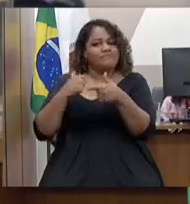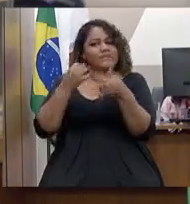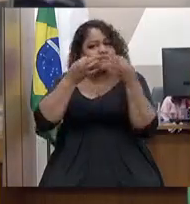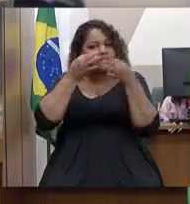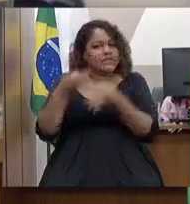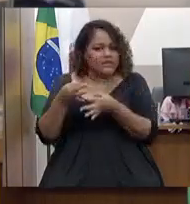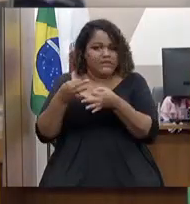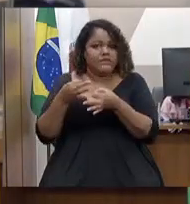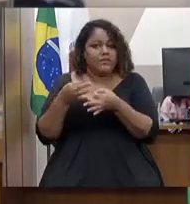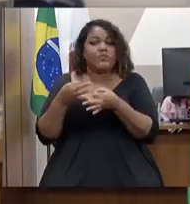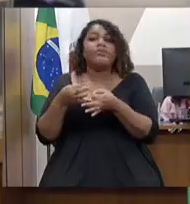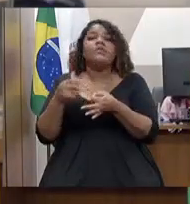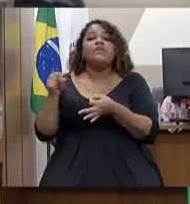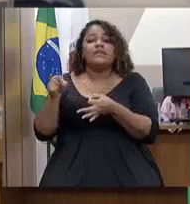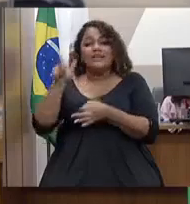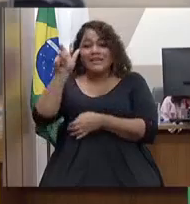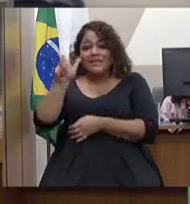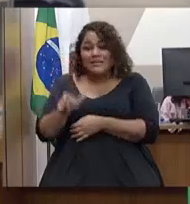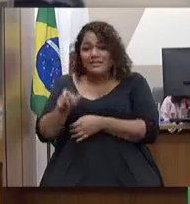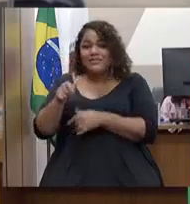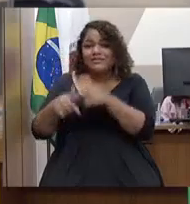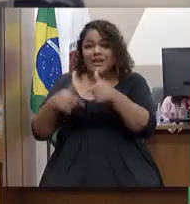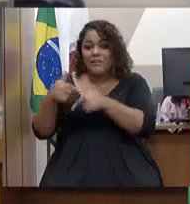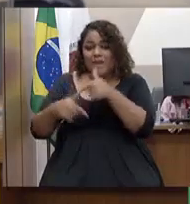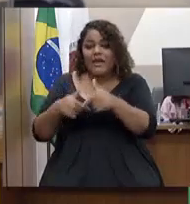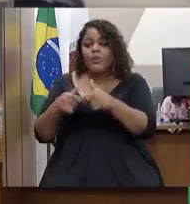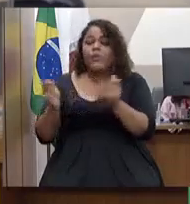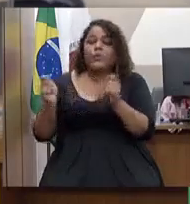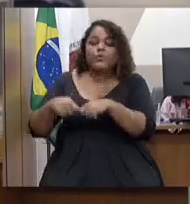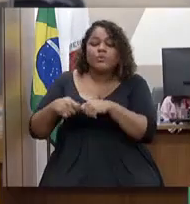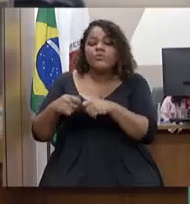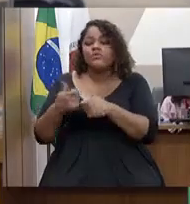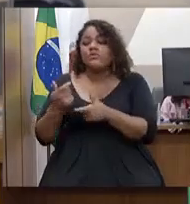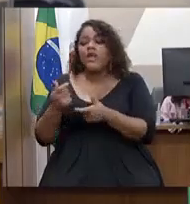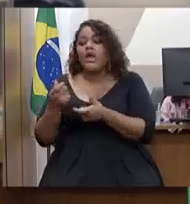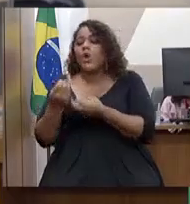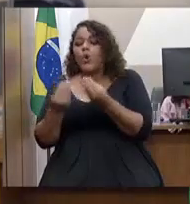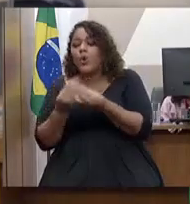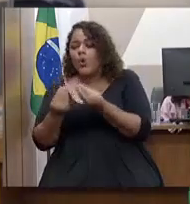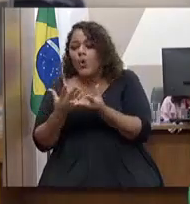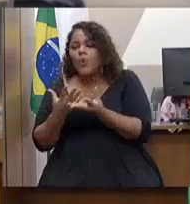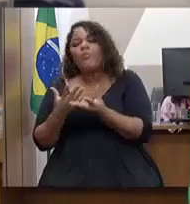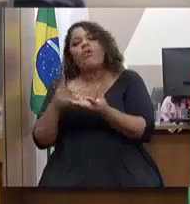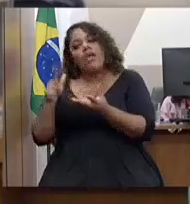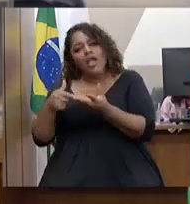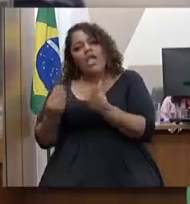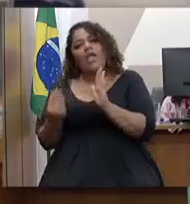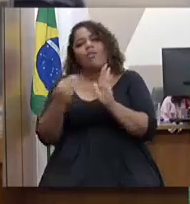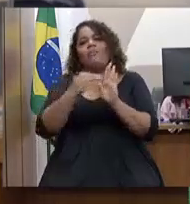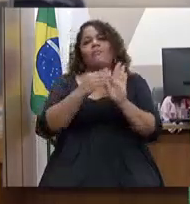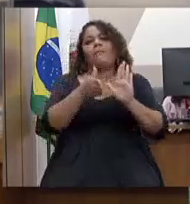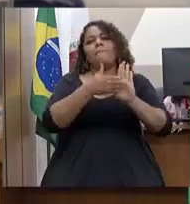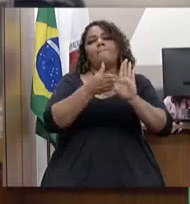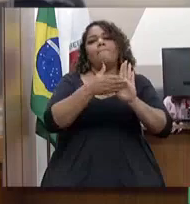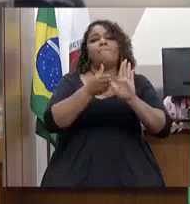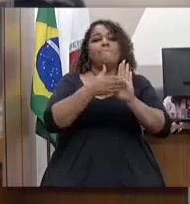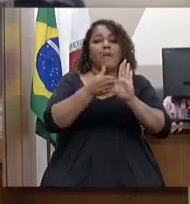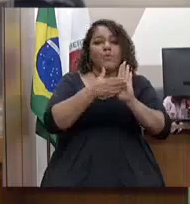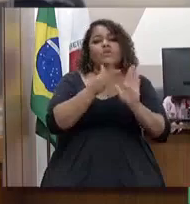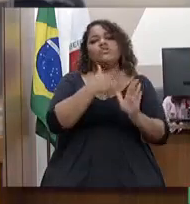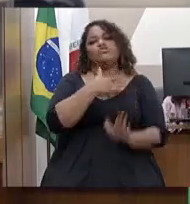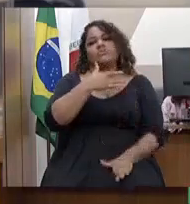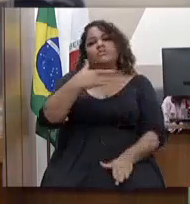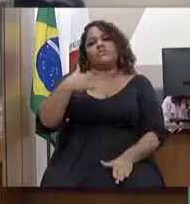pauta da Saúde de saúde do trabalhador e da trabalhadora digo isso para os meus colegas sindicalistas É possível